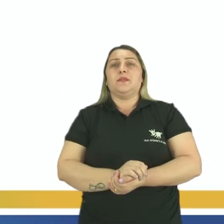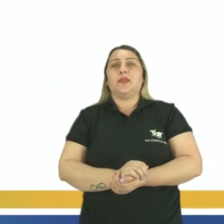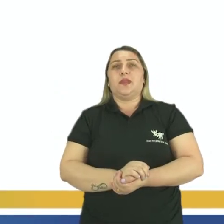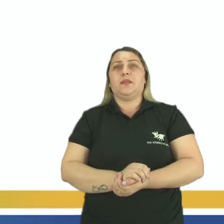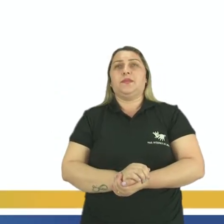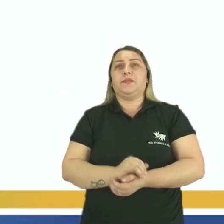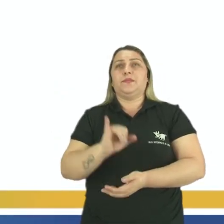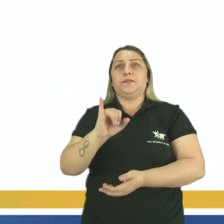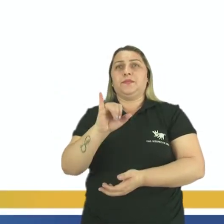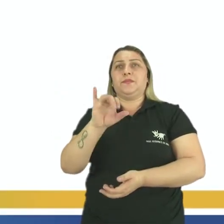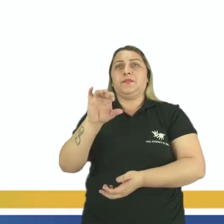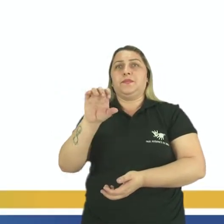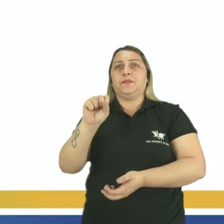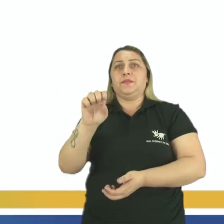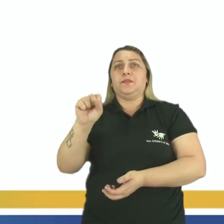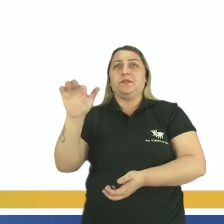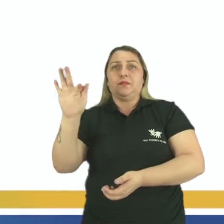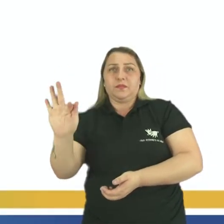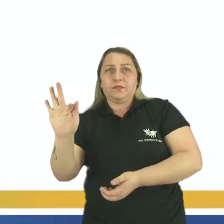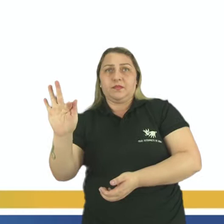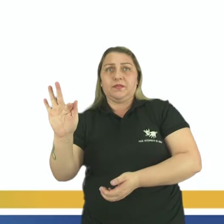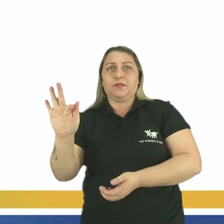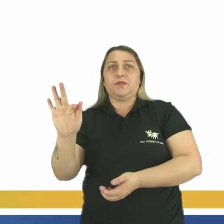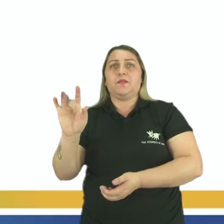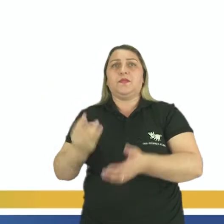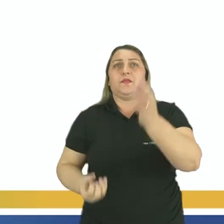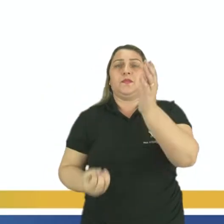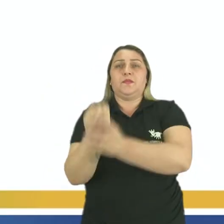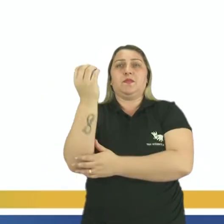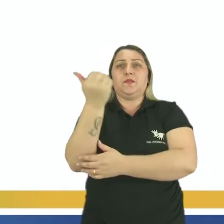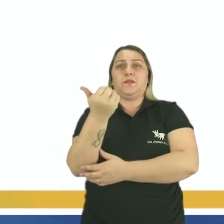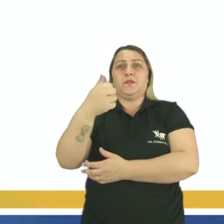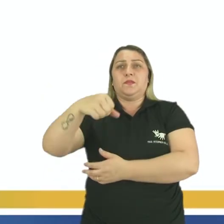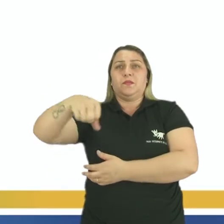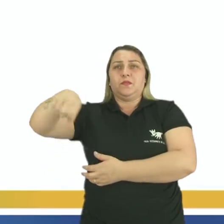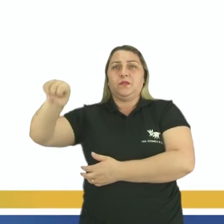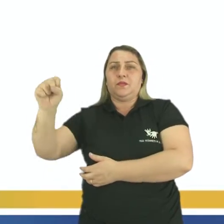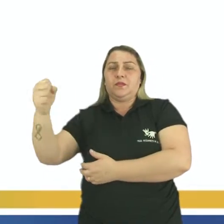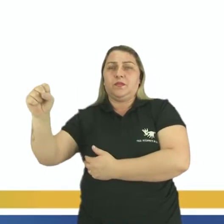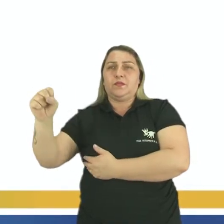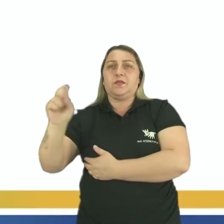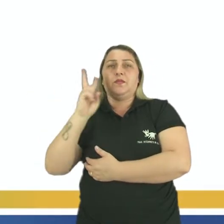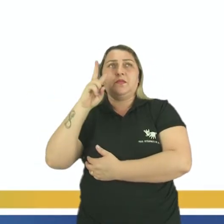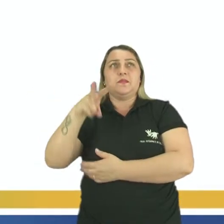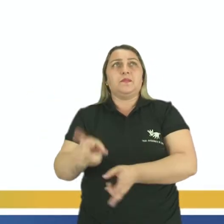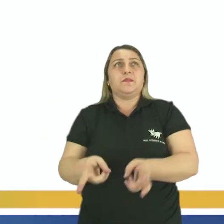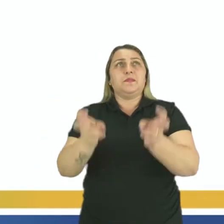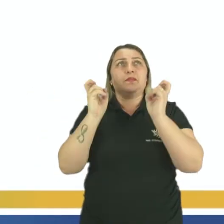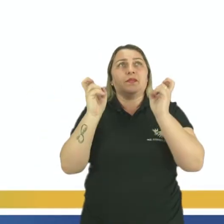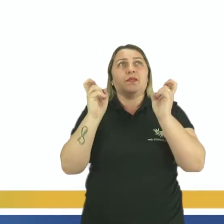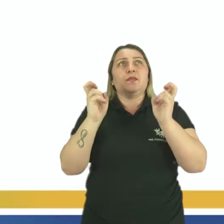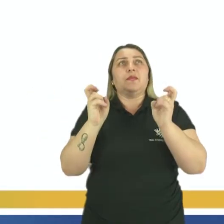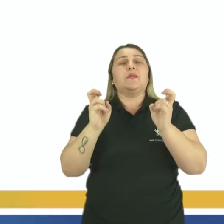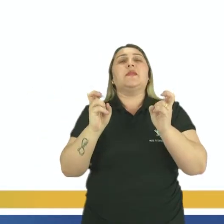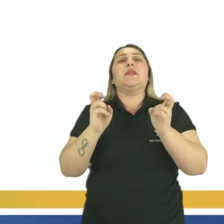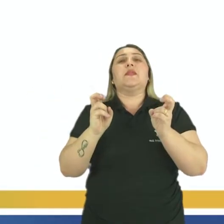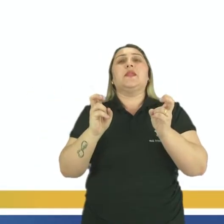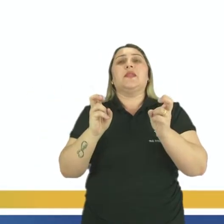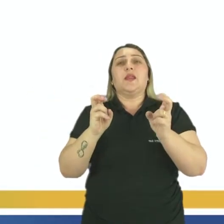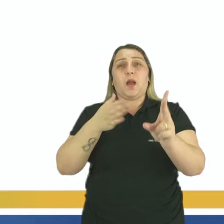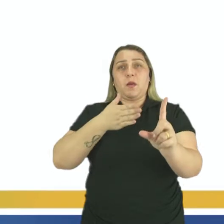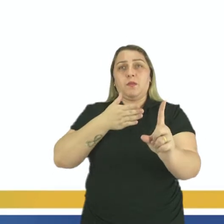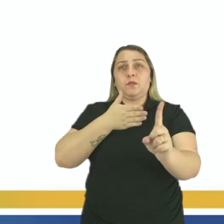ou ISSF. Surgiu em 1998. Então a gente pode ver que é uma